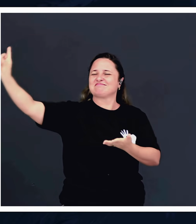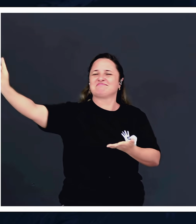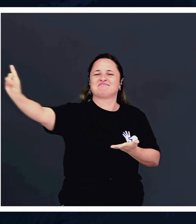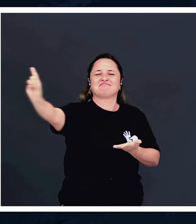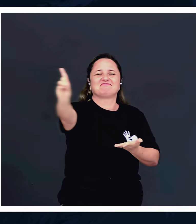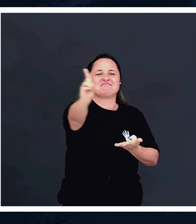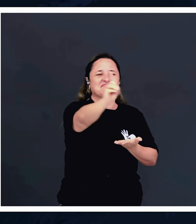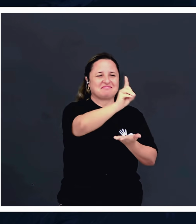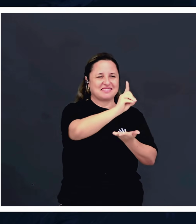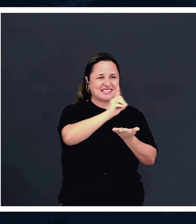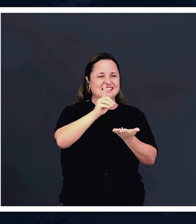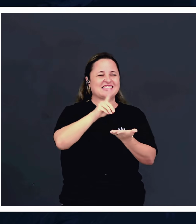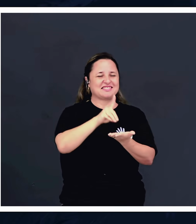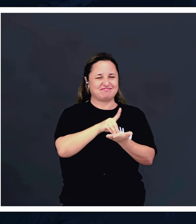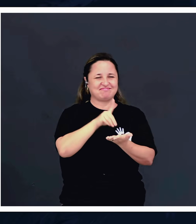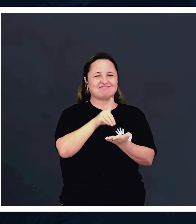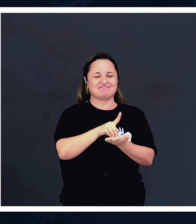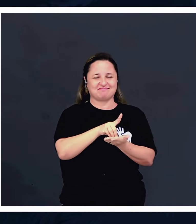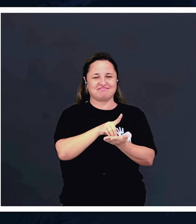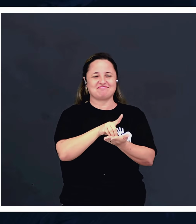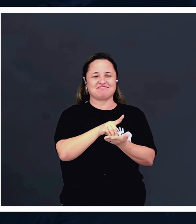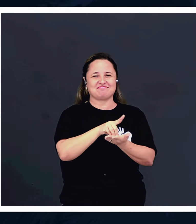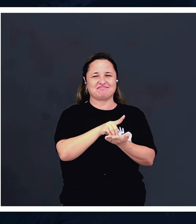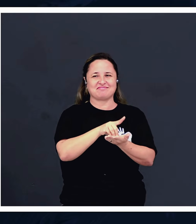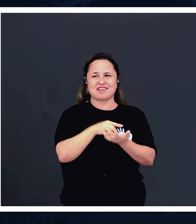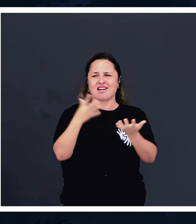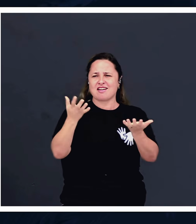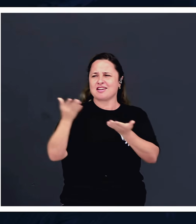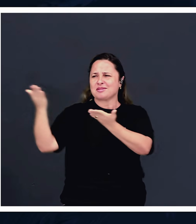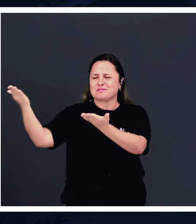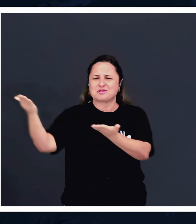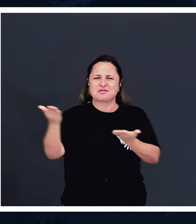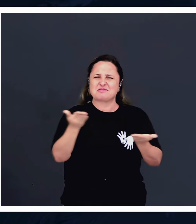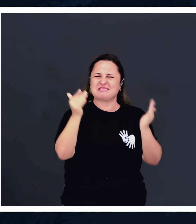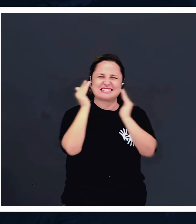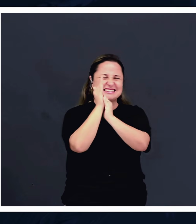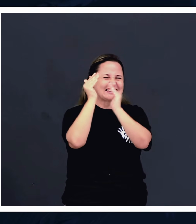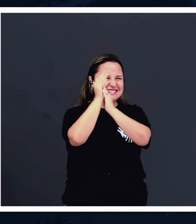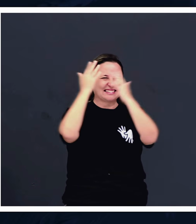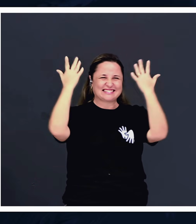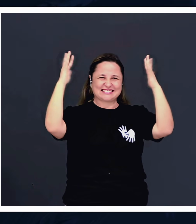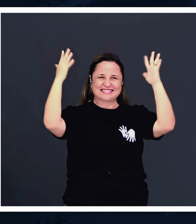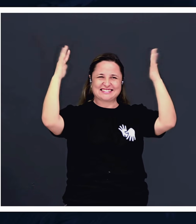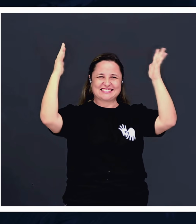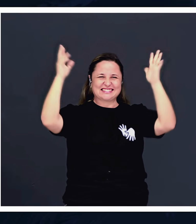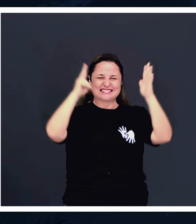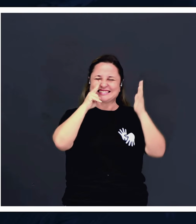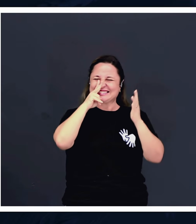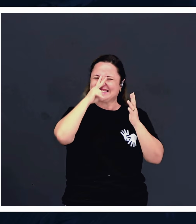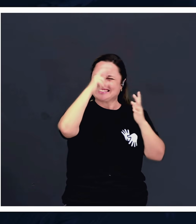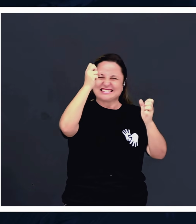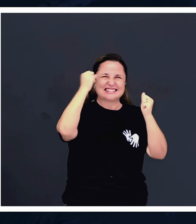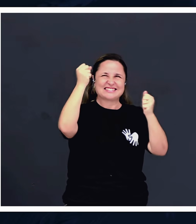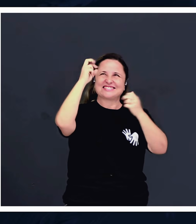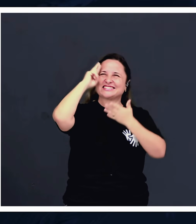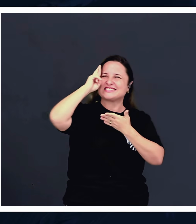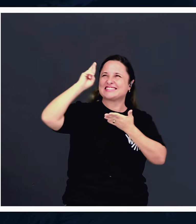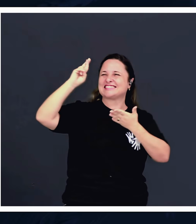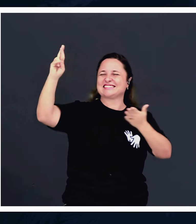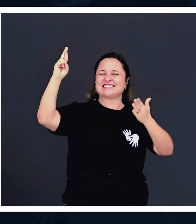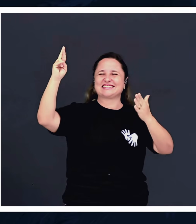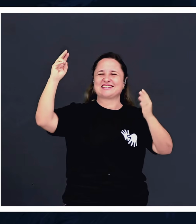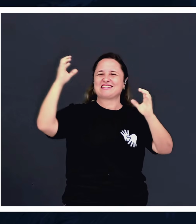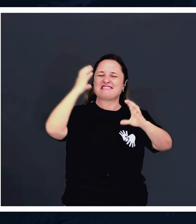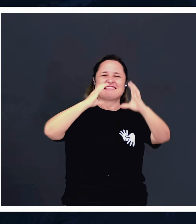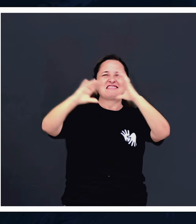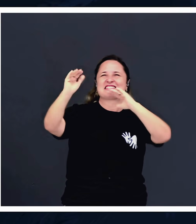nosso meio. Quero te convidar agora, meus irmãos, a aplaudir bem forte ao Senhor Jesus. Diga que Ele é santo. Cante